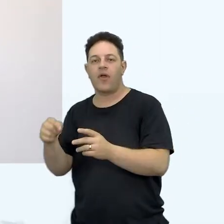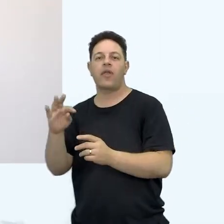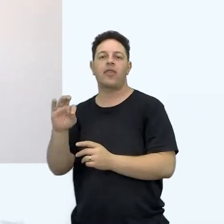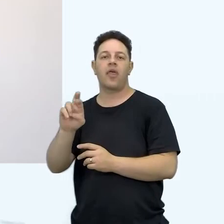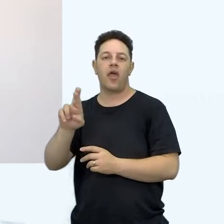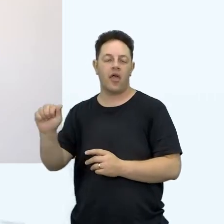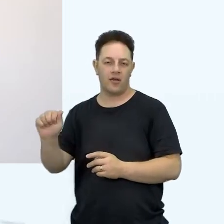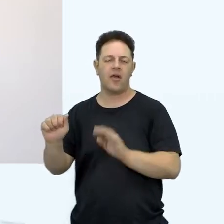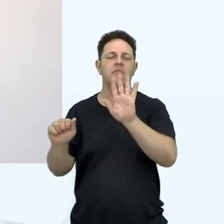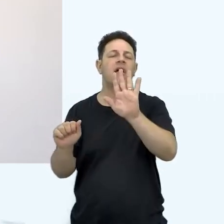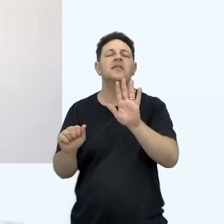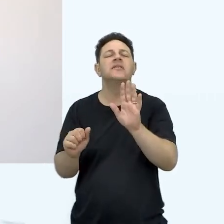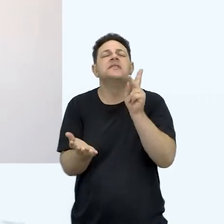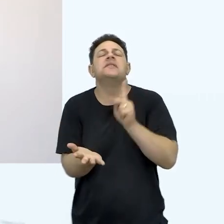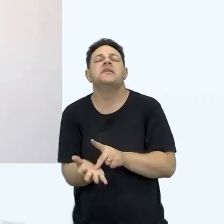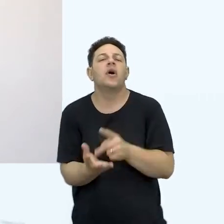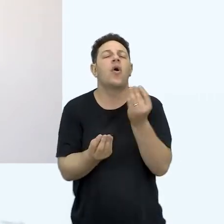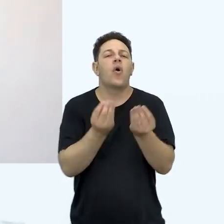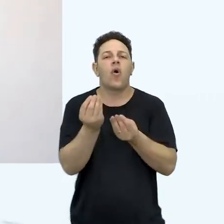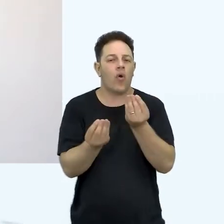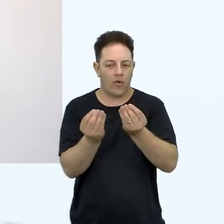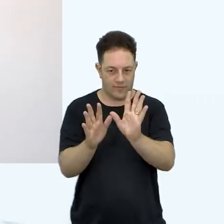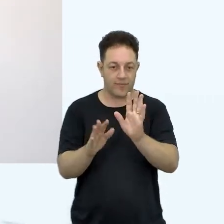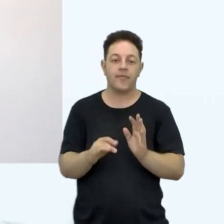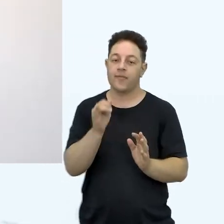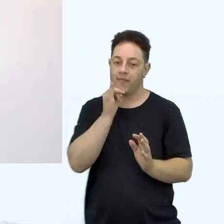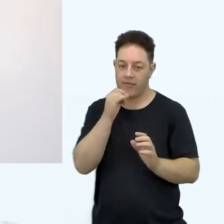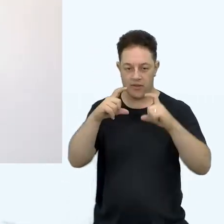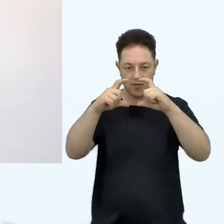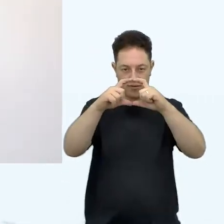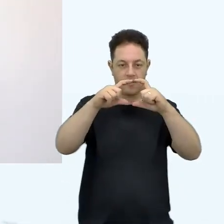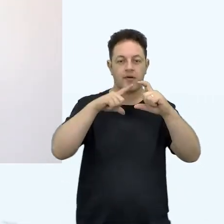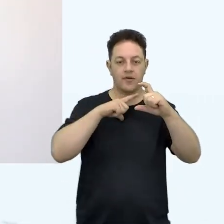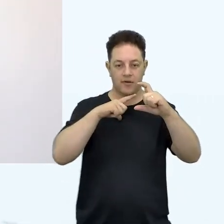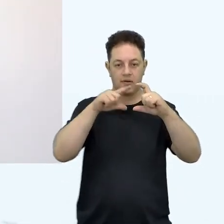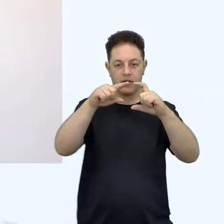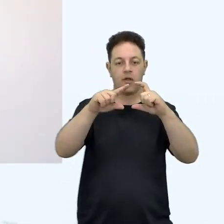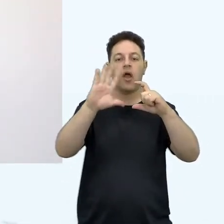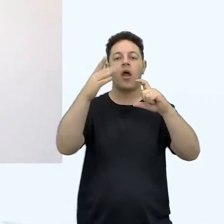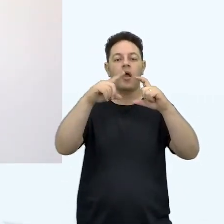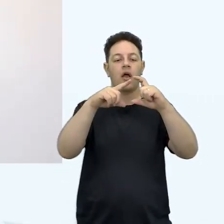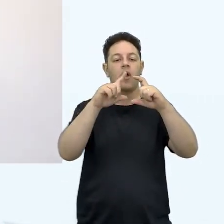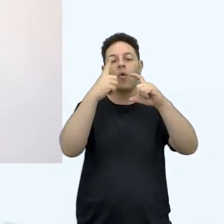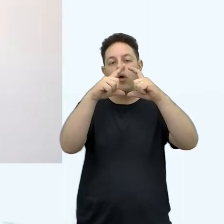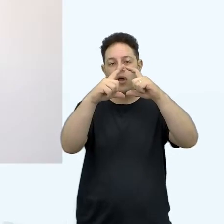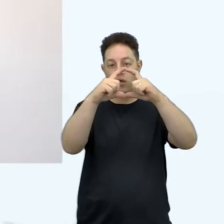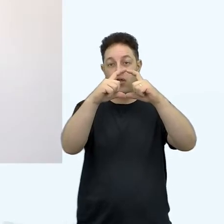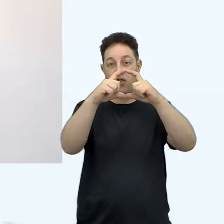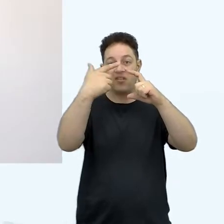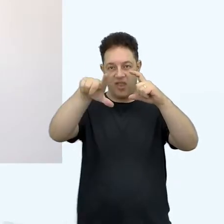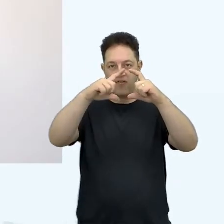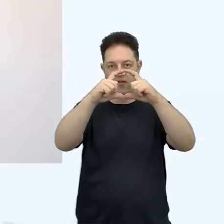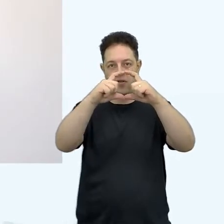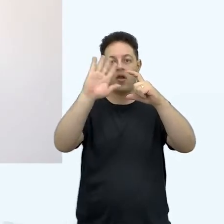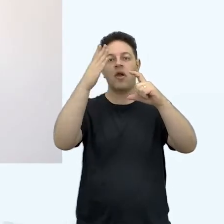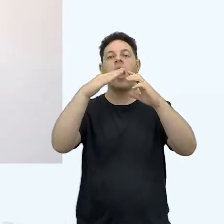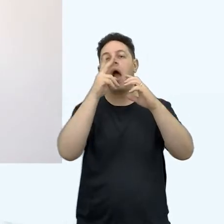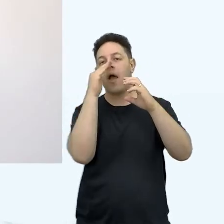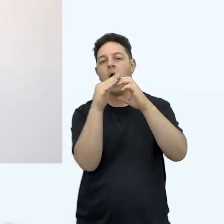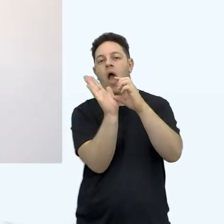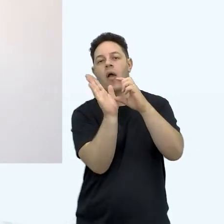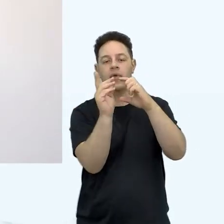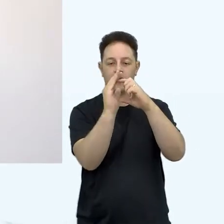isso quer dizer na prática? Tá? Eu tenho um circuito fechado e em algum ponto esse circuito abriu e a corrente elétrica começa a